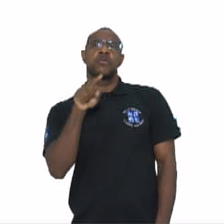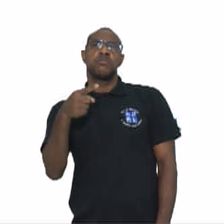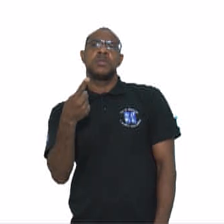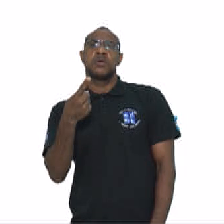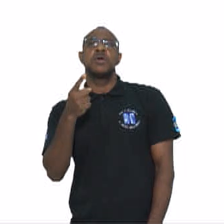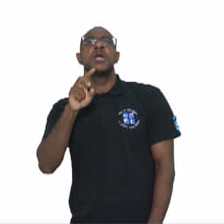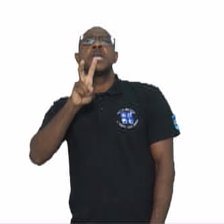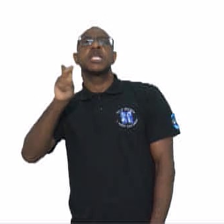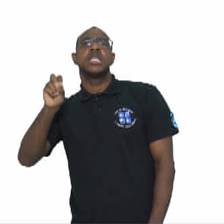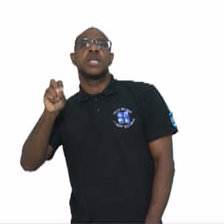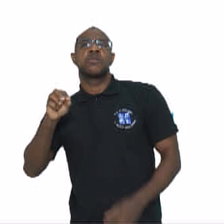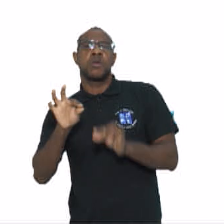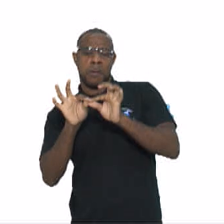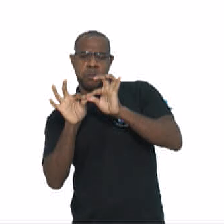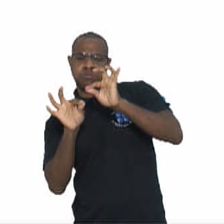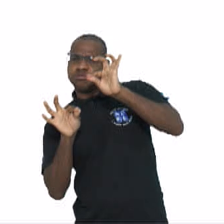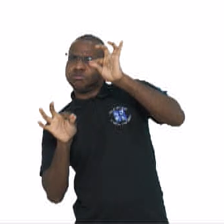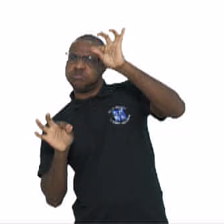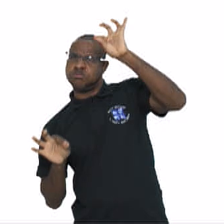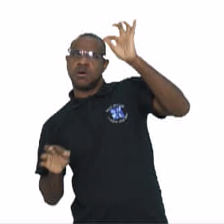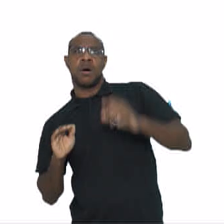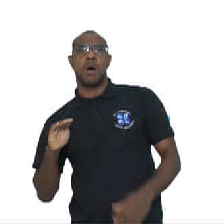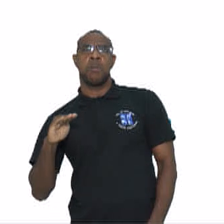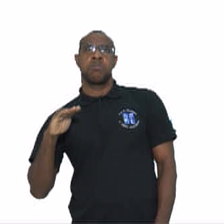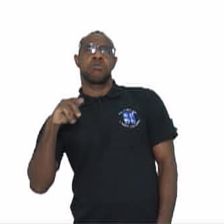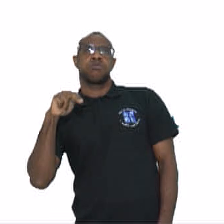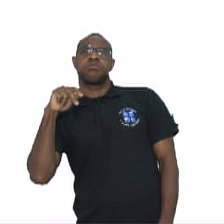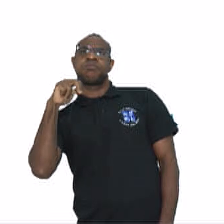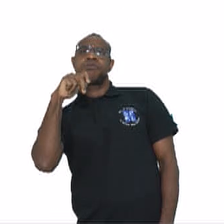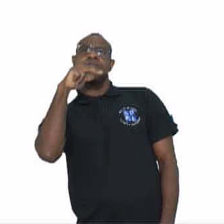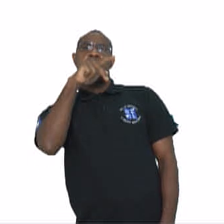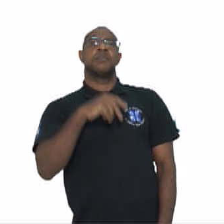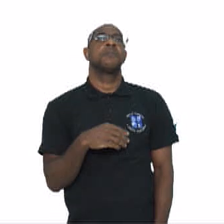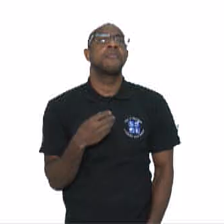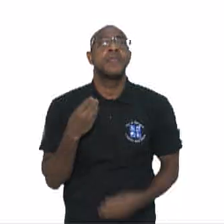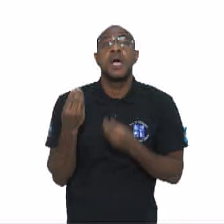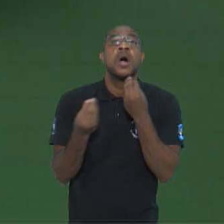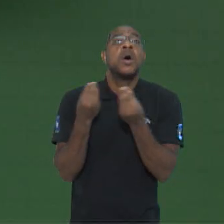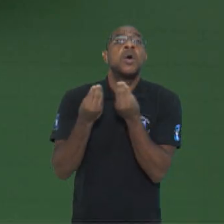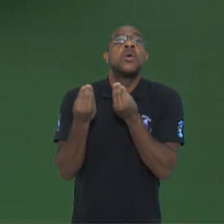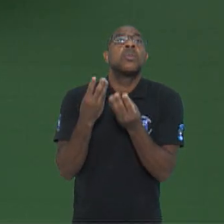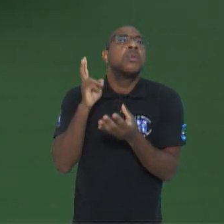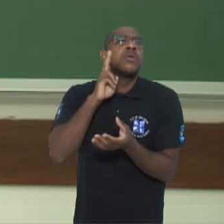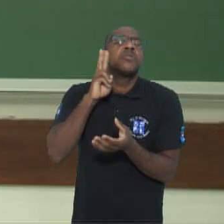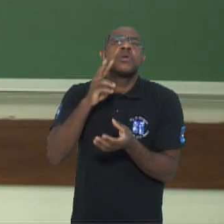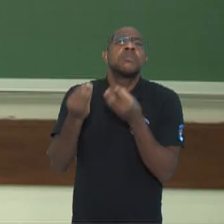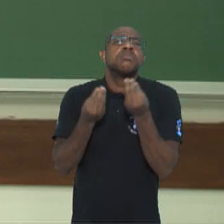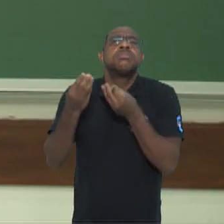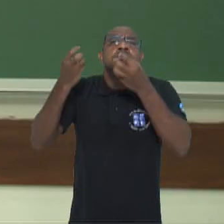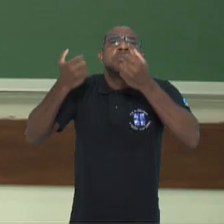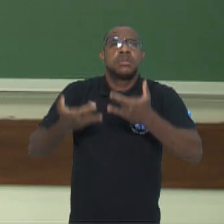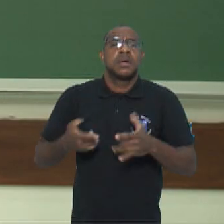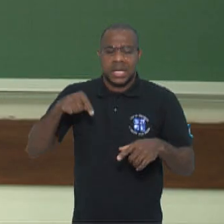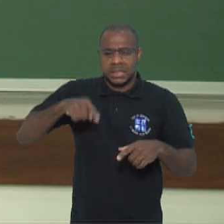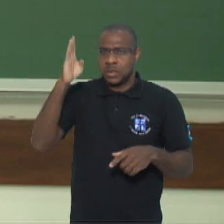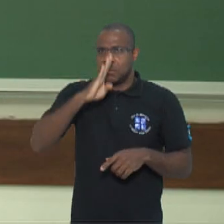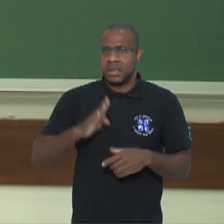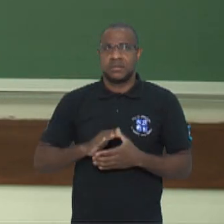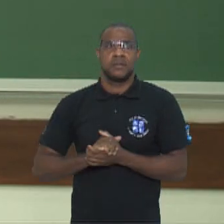altitude. Bom, vamos falar um pouquinho sobre a história de como surgiu o montanhismo, tanto no mundo quanto no Brasil.